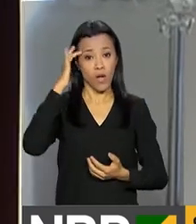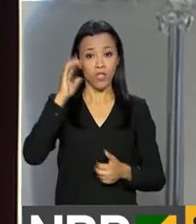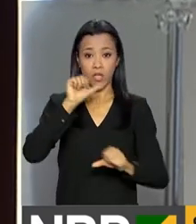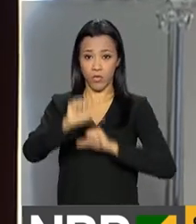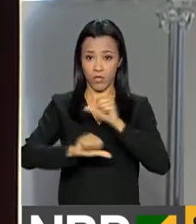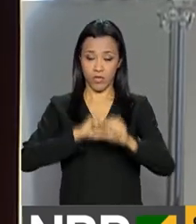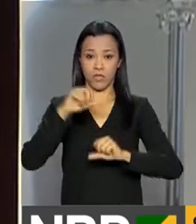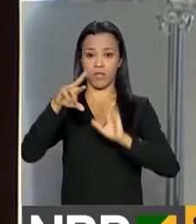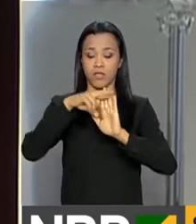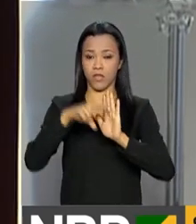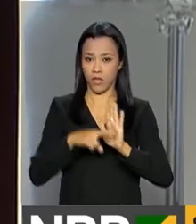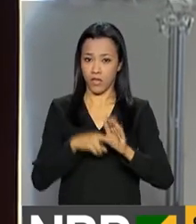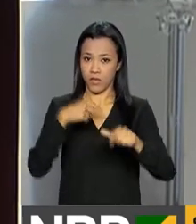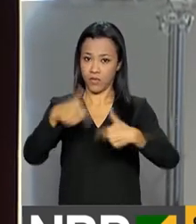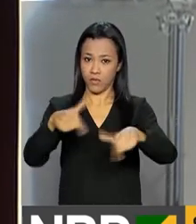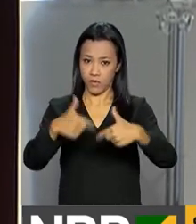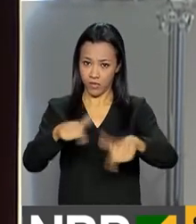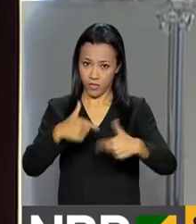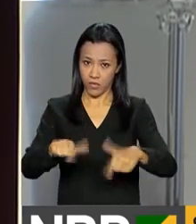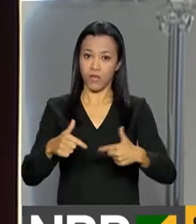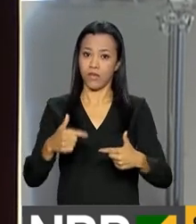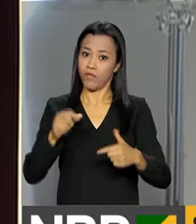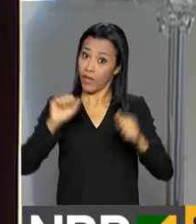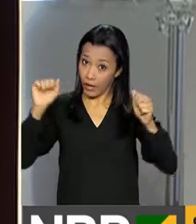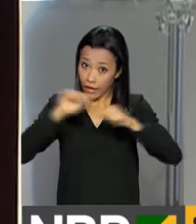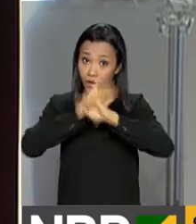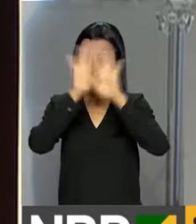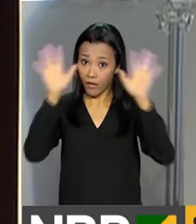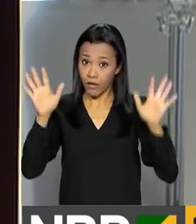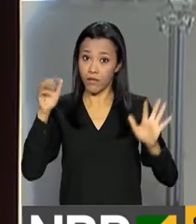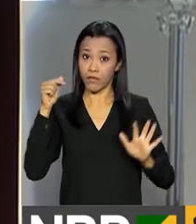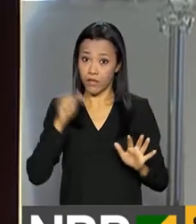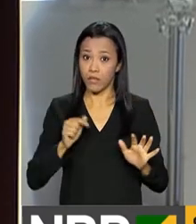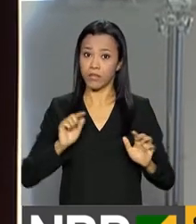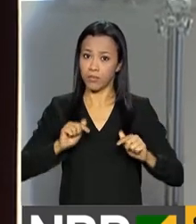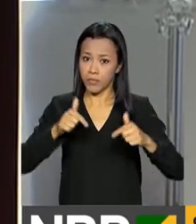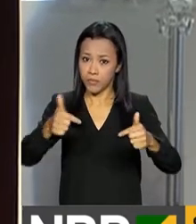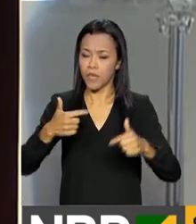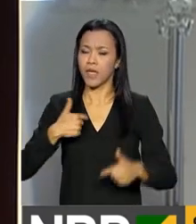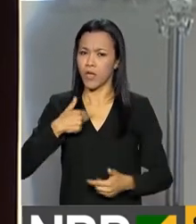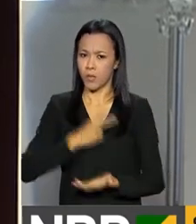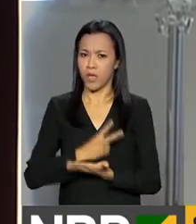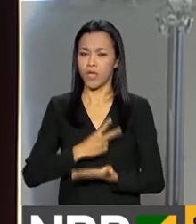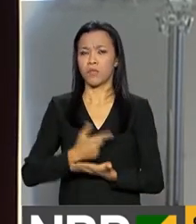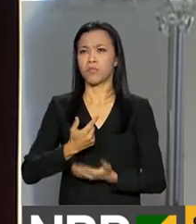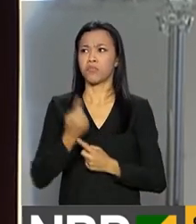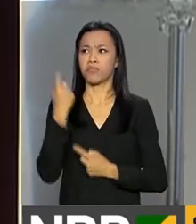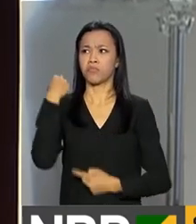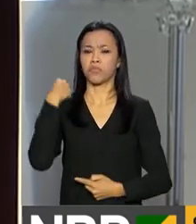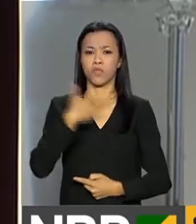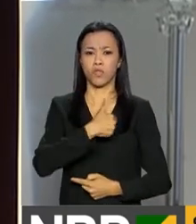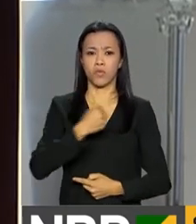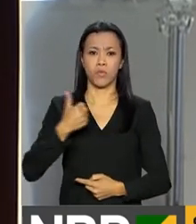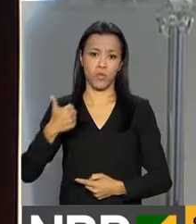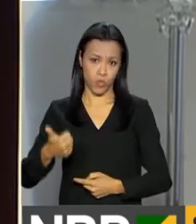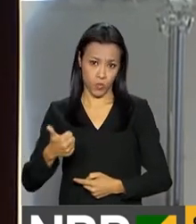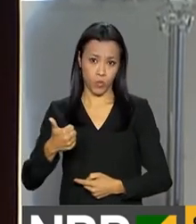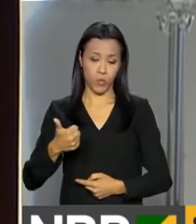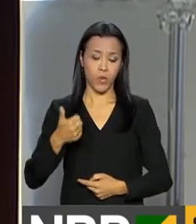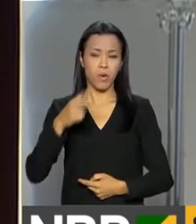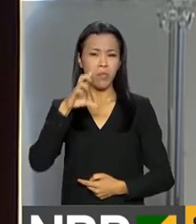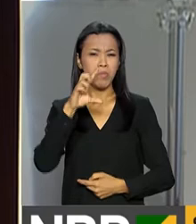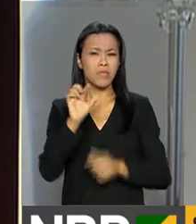trabalhista é um exemplo muito claro disso. Eu mesmo, em 2001, tive a oportunidade de votar uma pequena